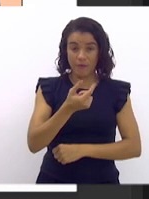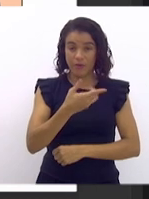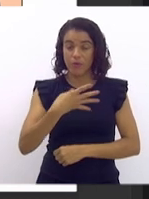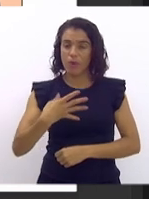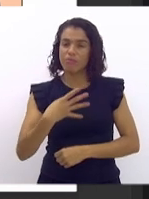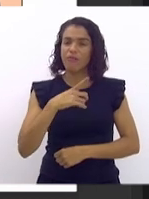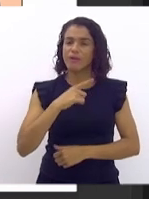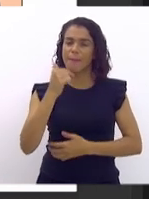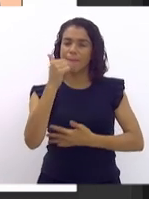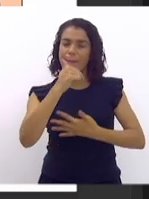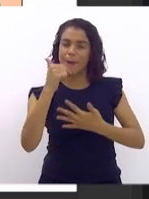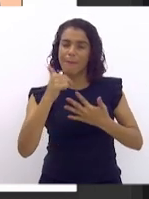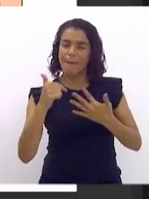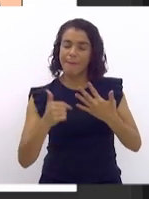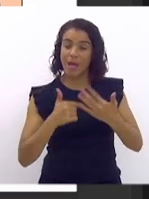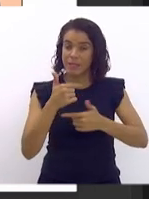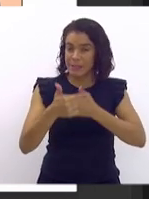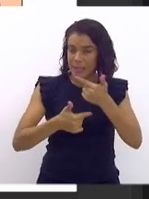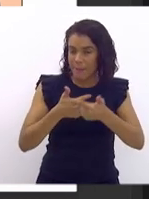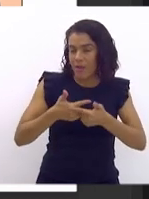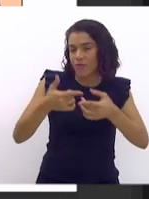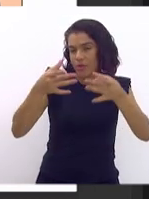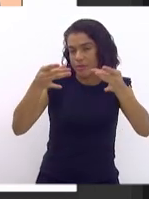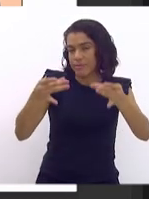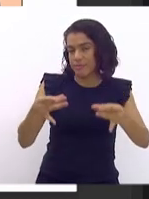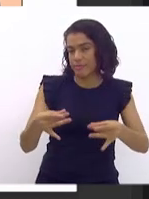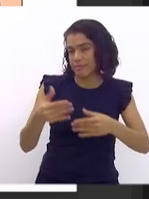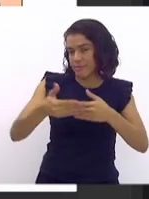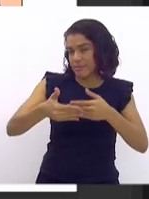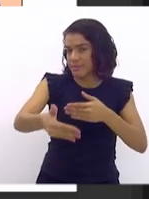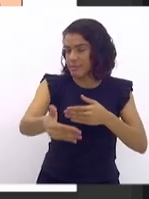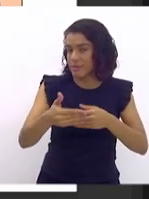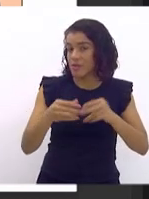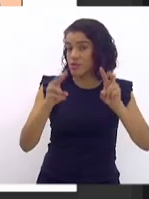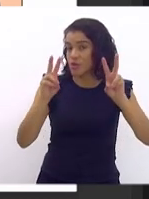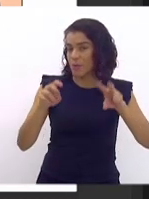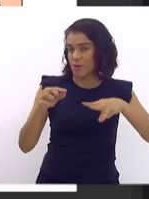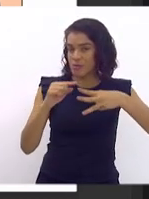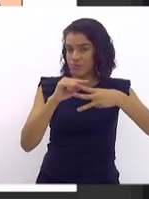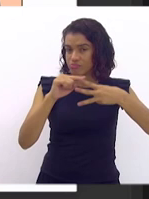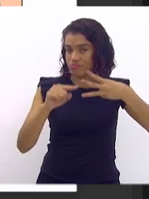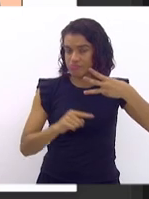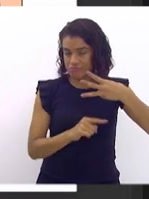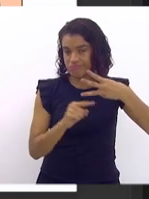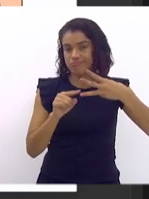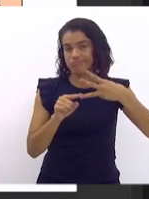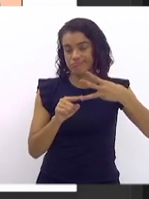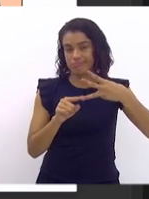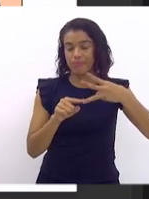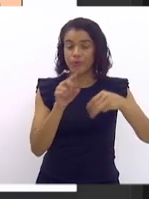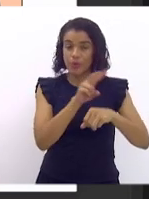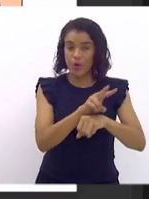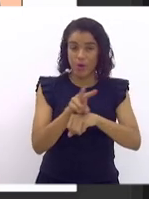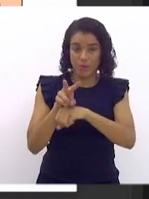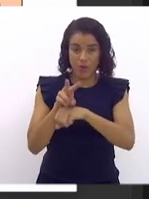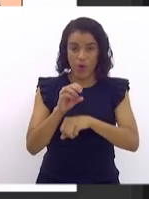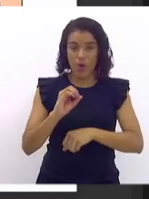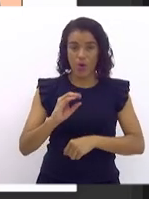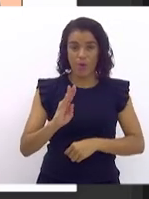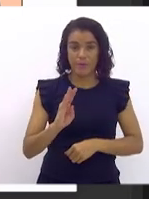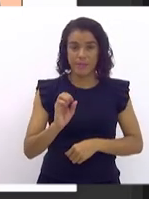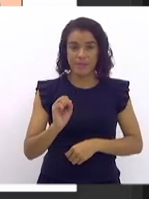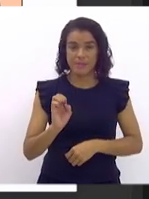série de trabalhos, que eu também vou detalhar mais adiante, relacionados aos três eixos temáticos do Observatório. Então, eu coloquei em